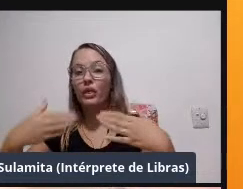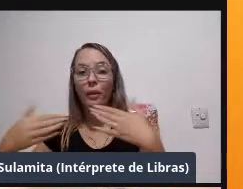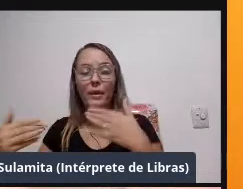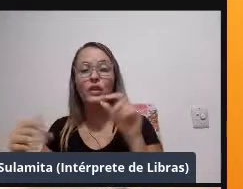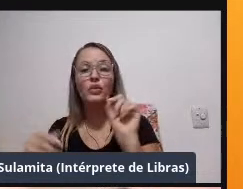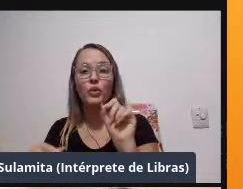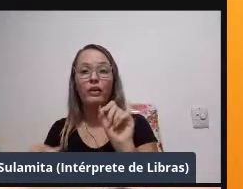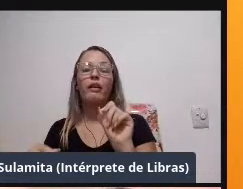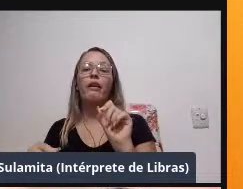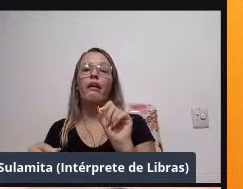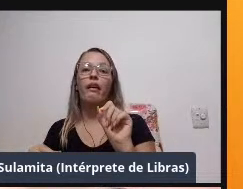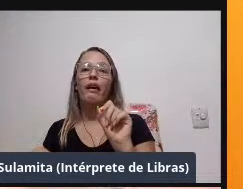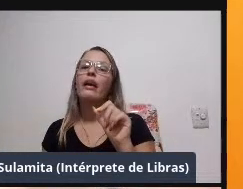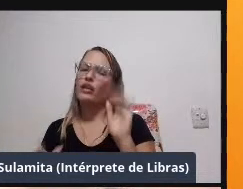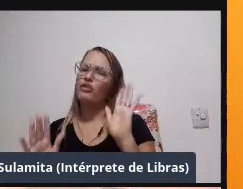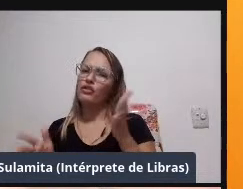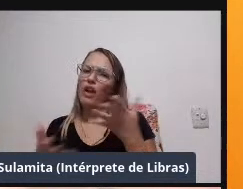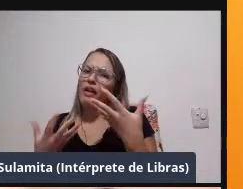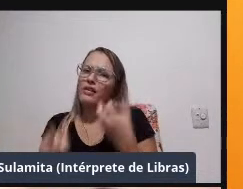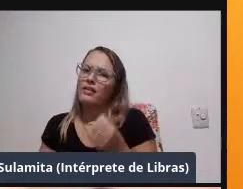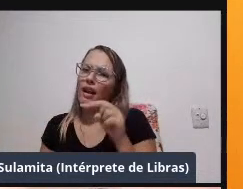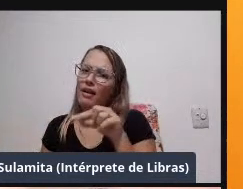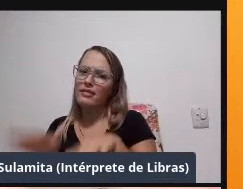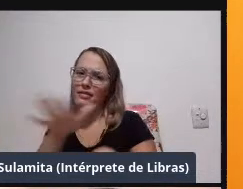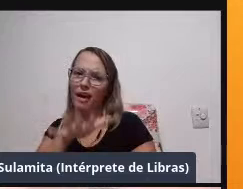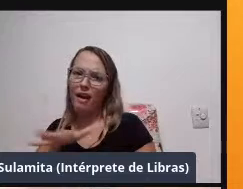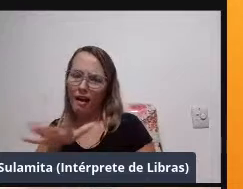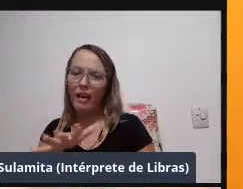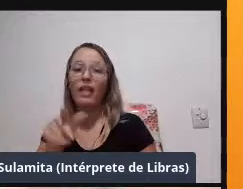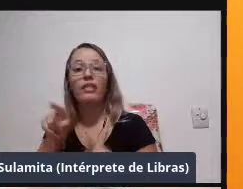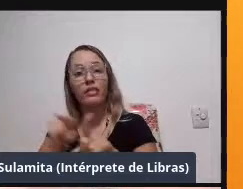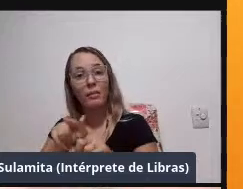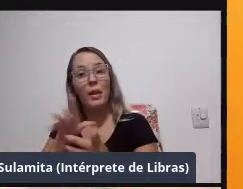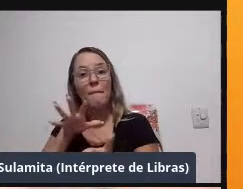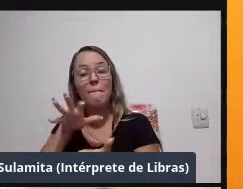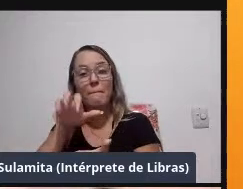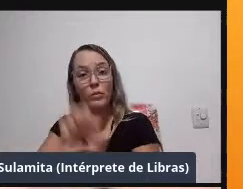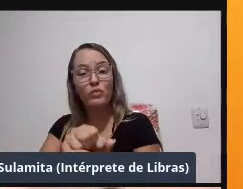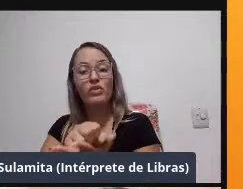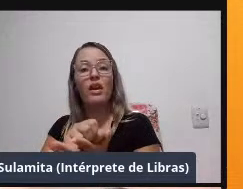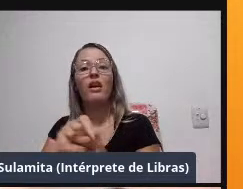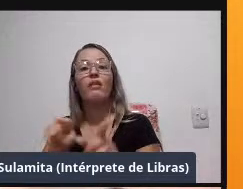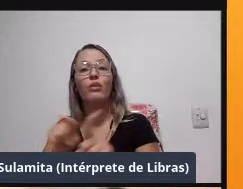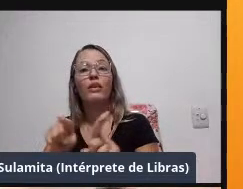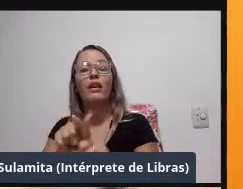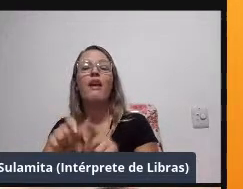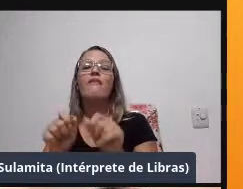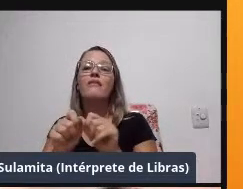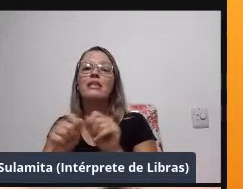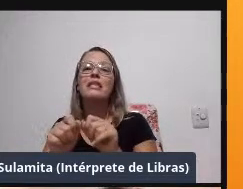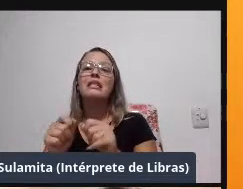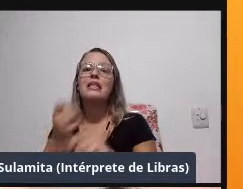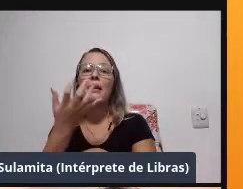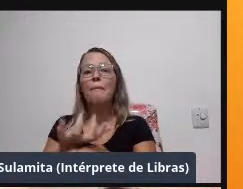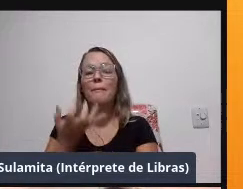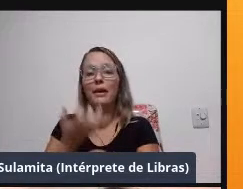eu já tinha uma aptidão para essa área e buscava também fazer as disciplinas quando eu podia, quando eu tinha